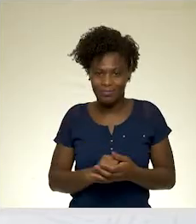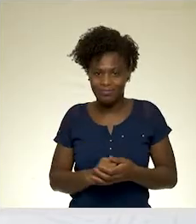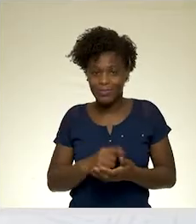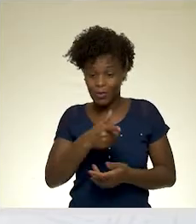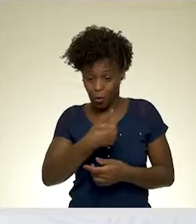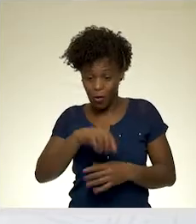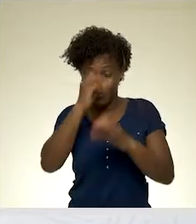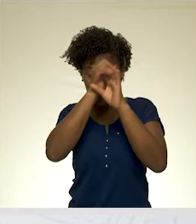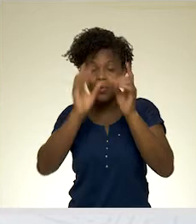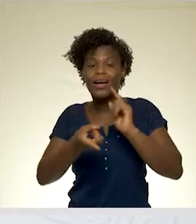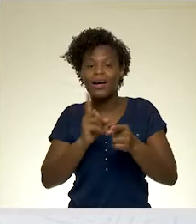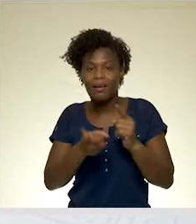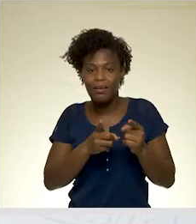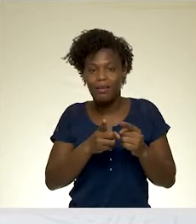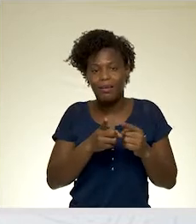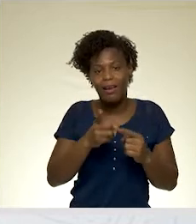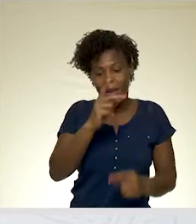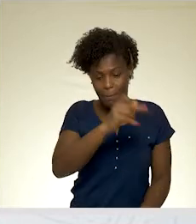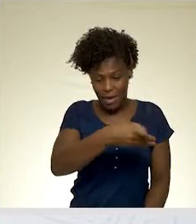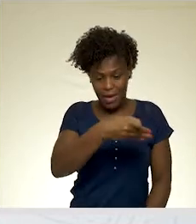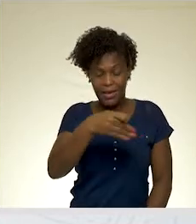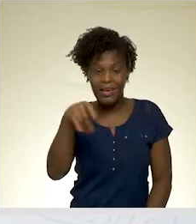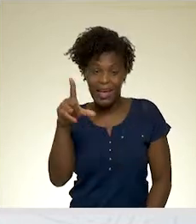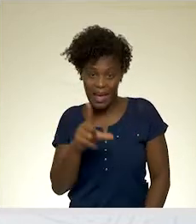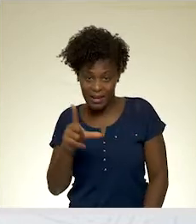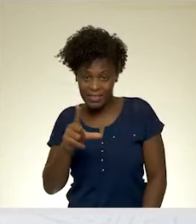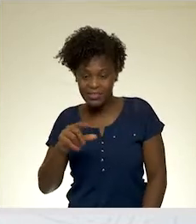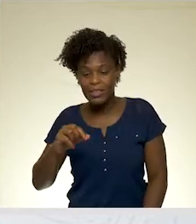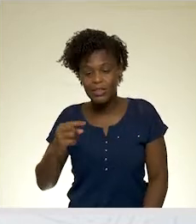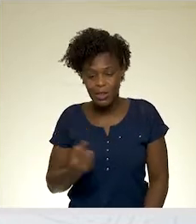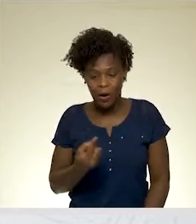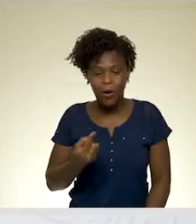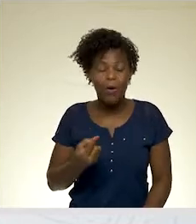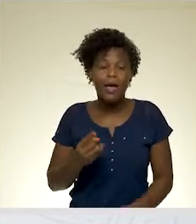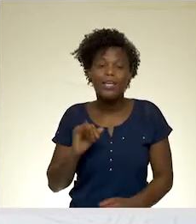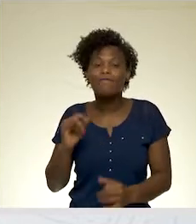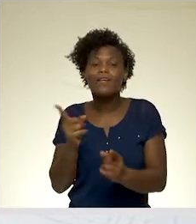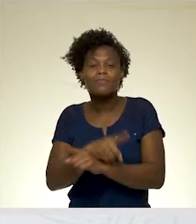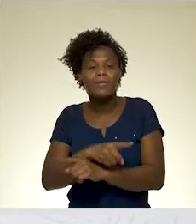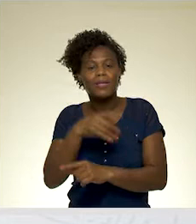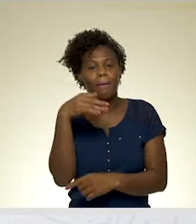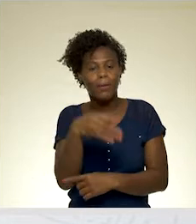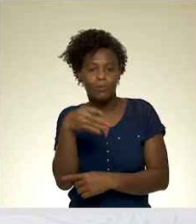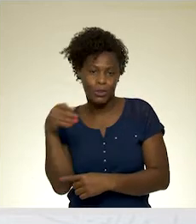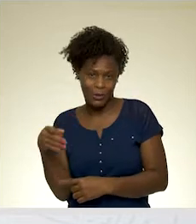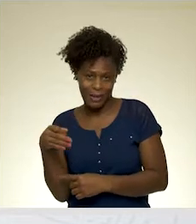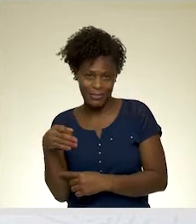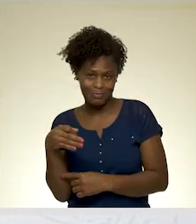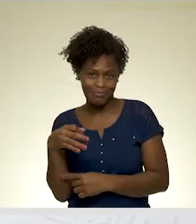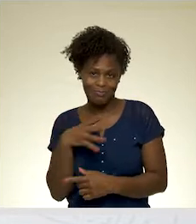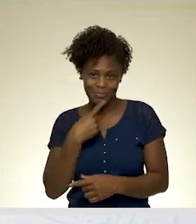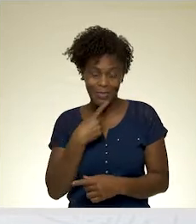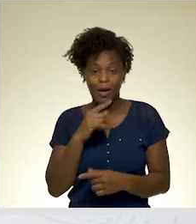Conclui-se que as variáveis P e L são inversamente